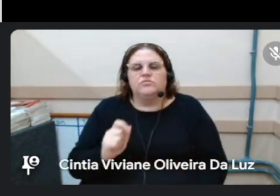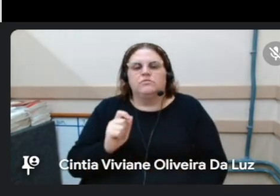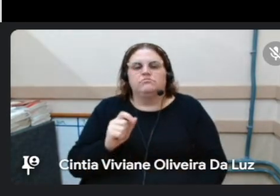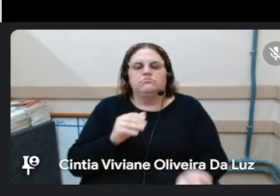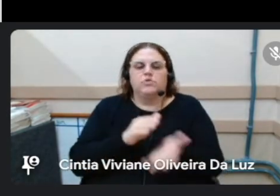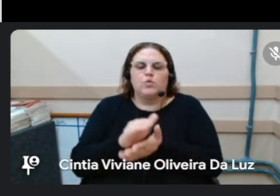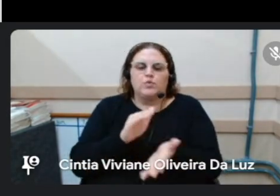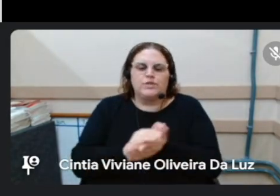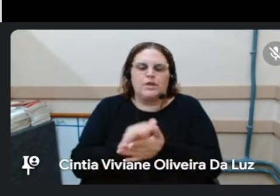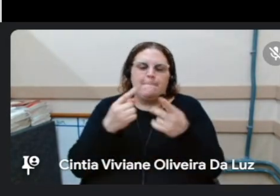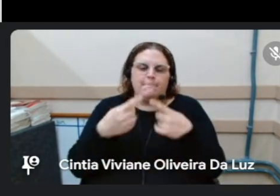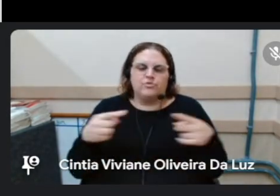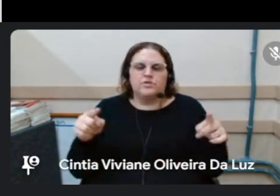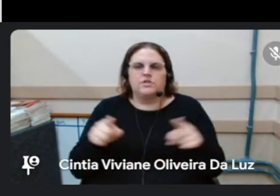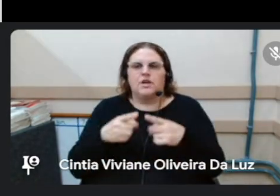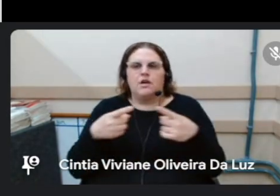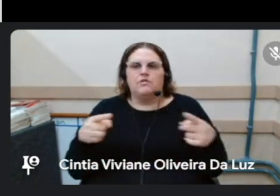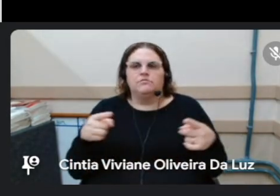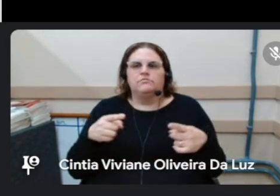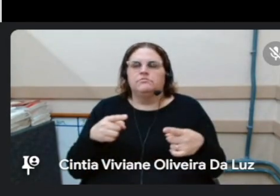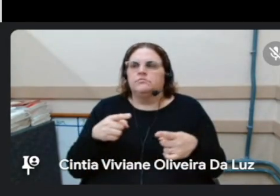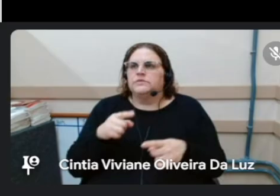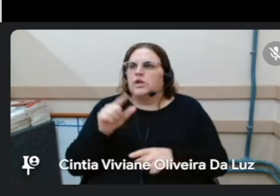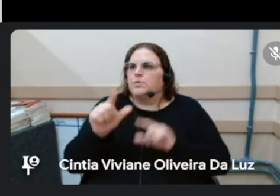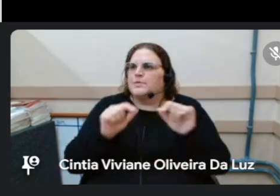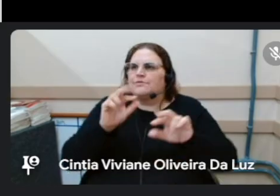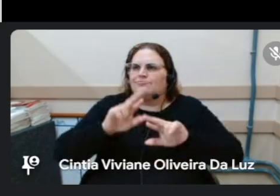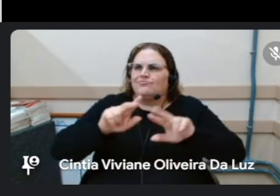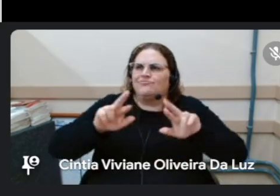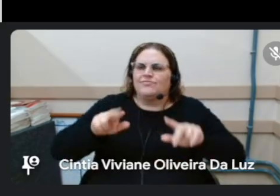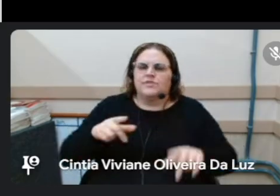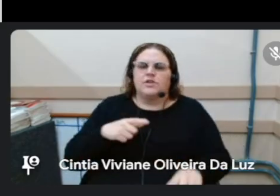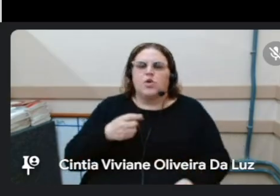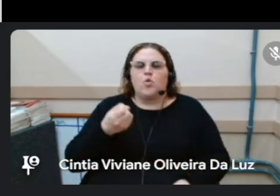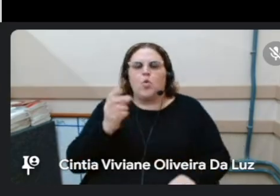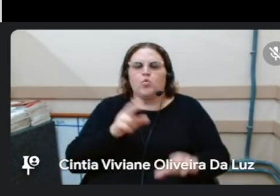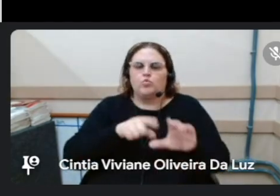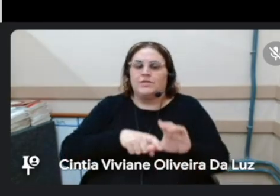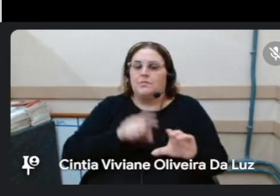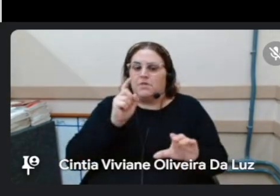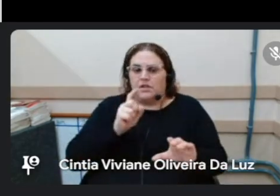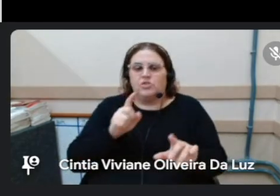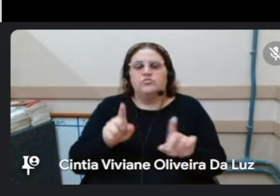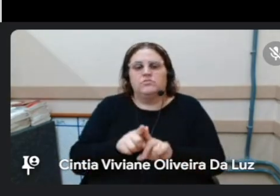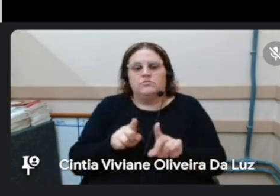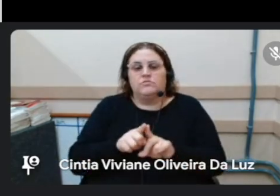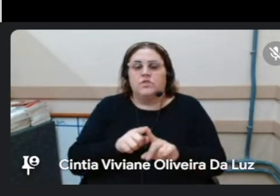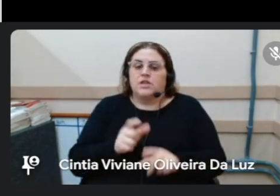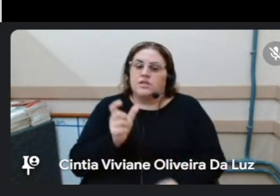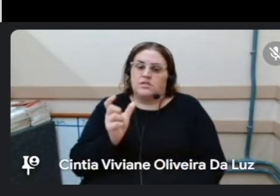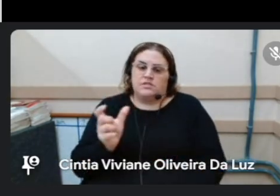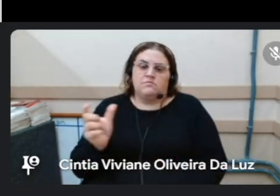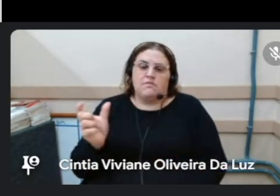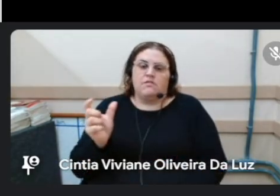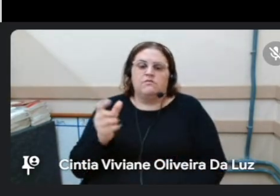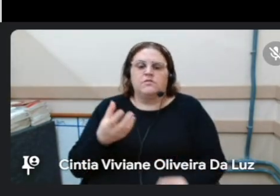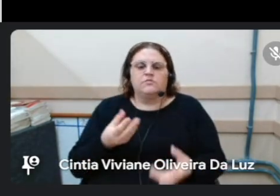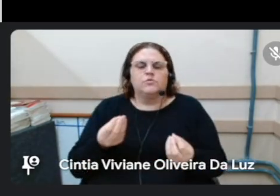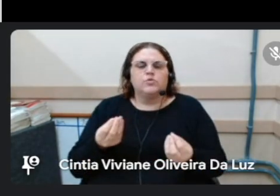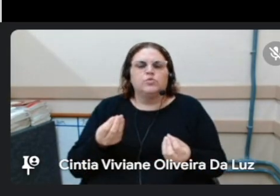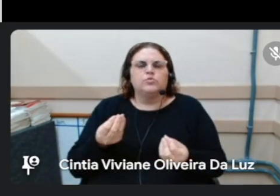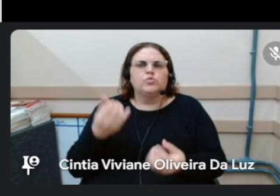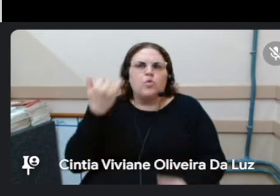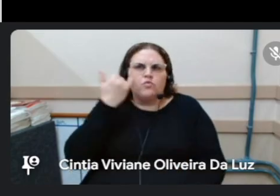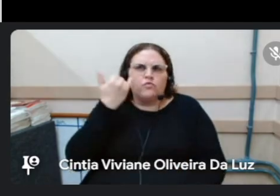ã alternativa como a gente fala ou independente porque esses termos são muito disputados são muito